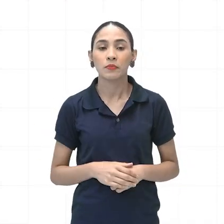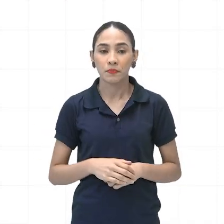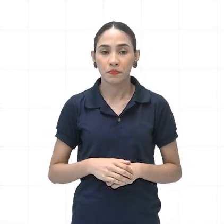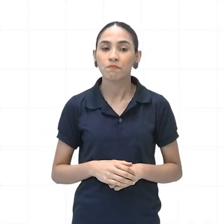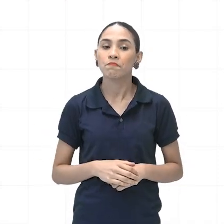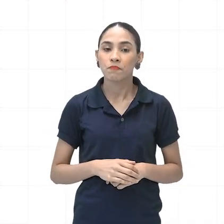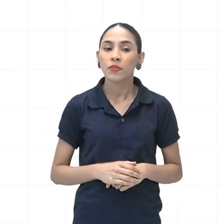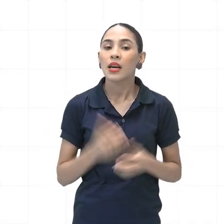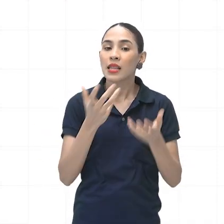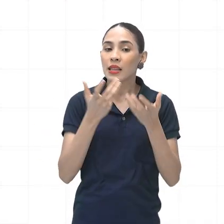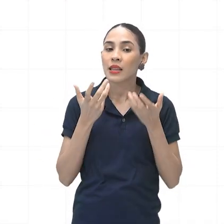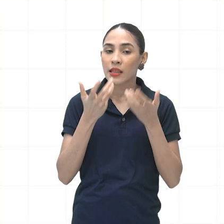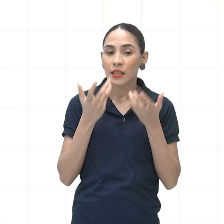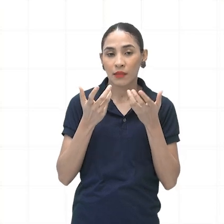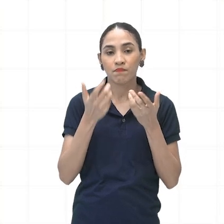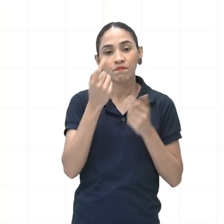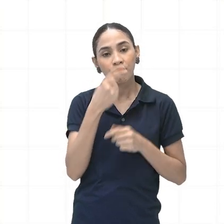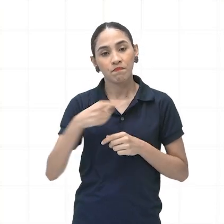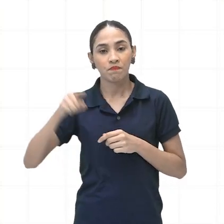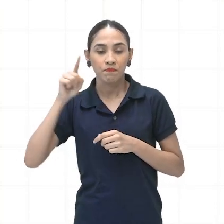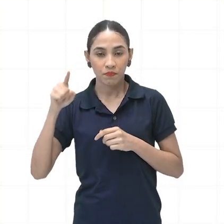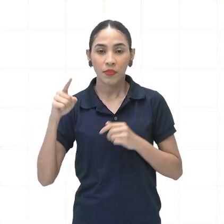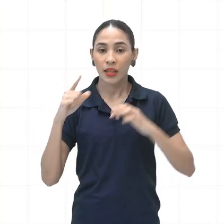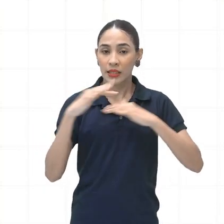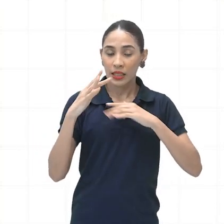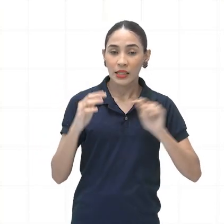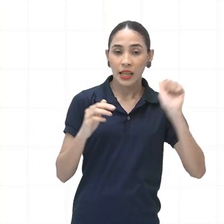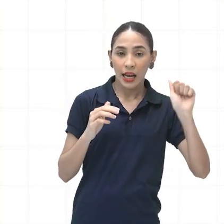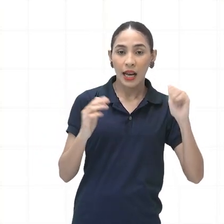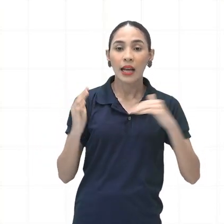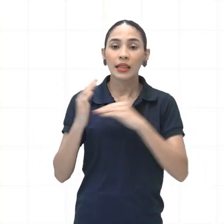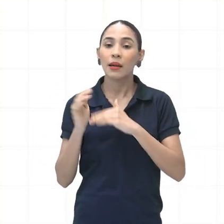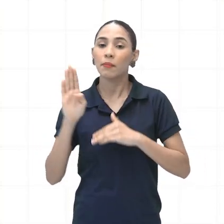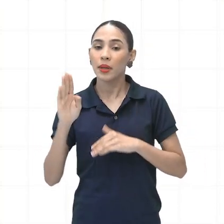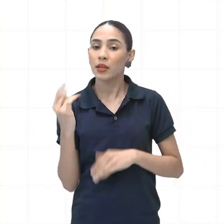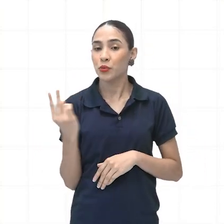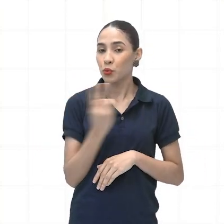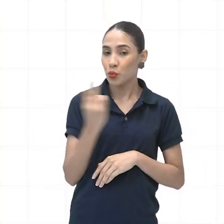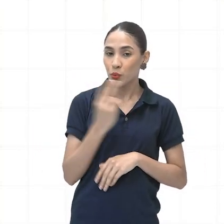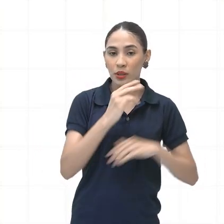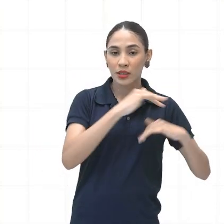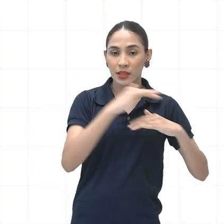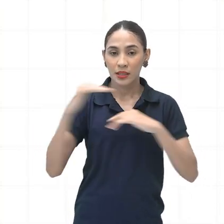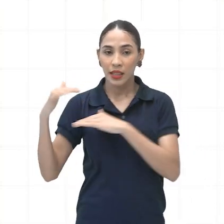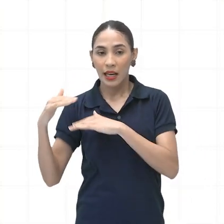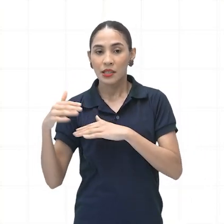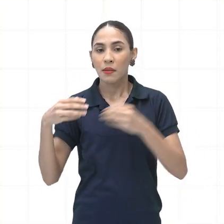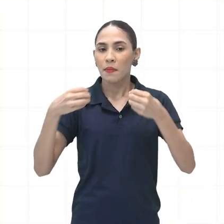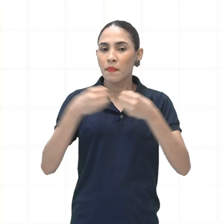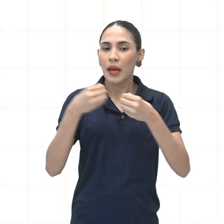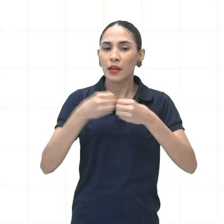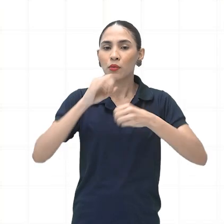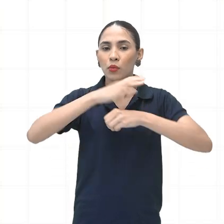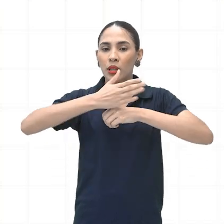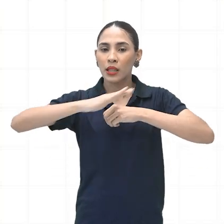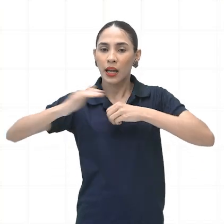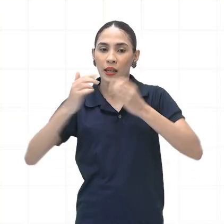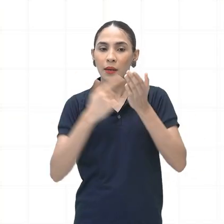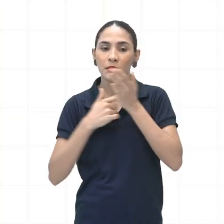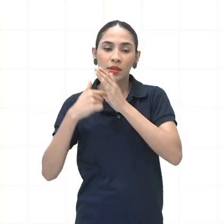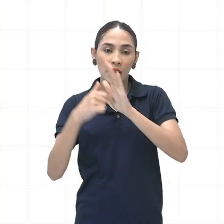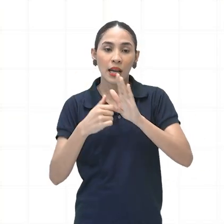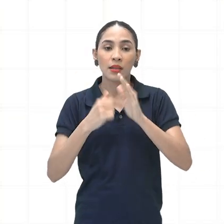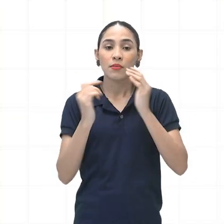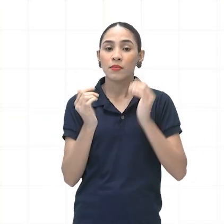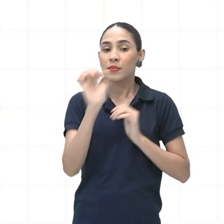solitário, deseja ir da cidade A até a cidade B, ambas cidades, né, às margens de um lago e representadas na